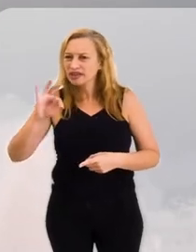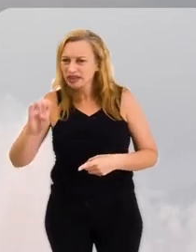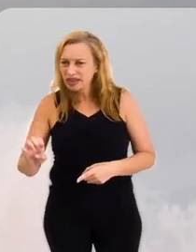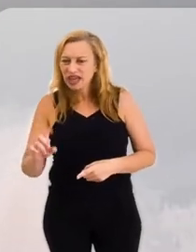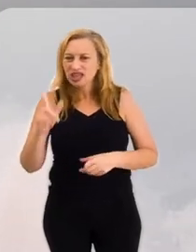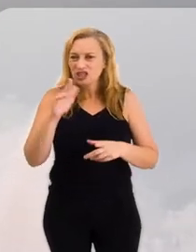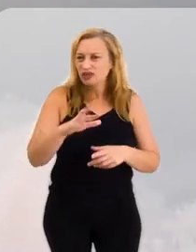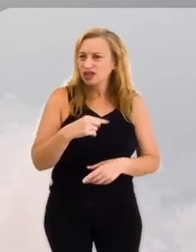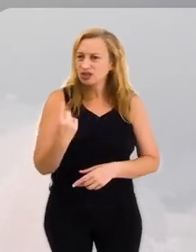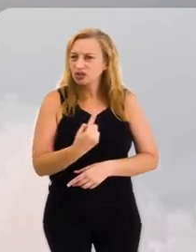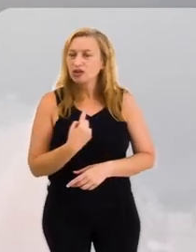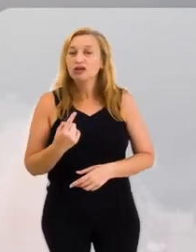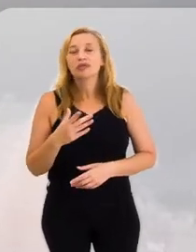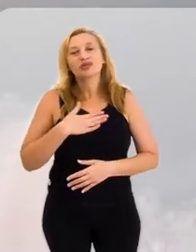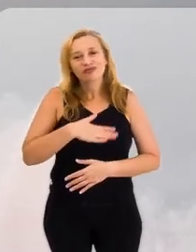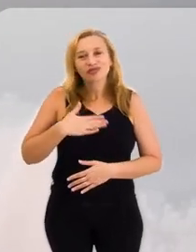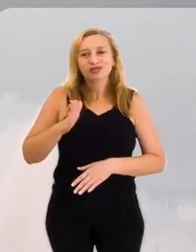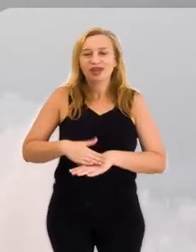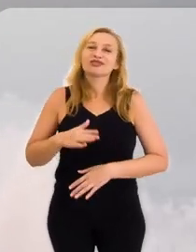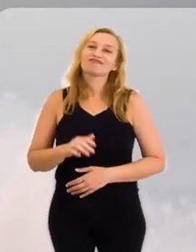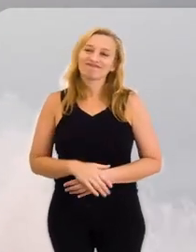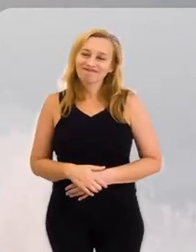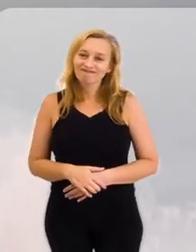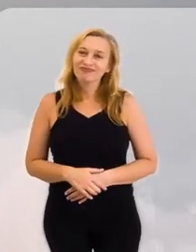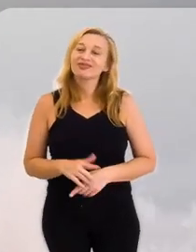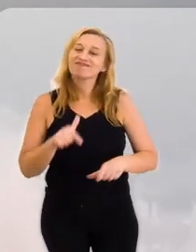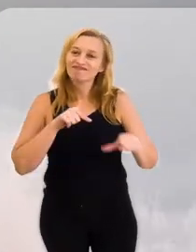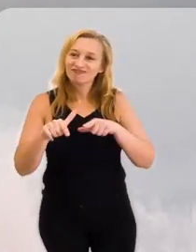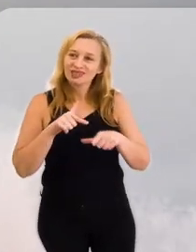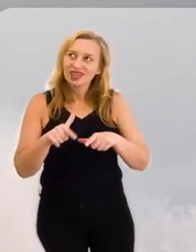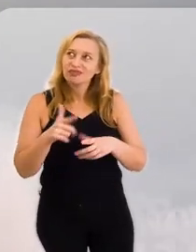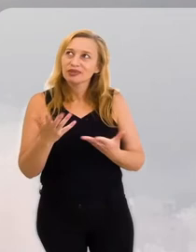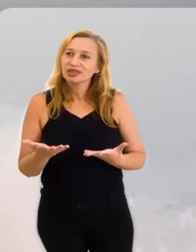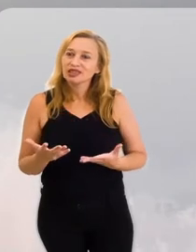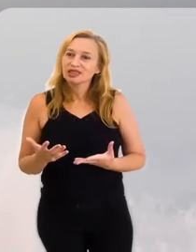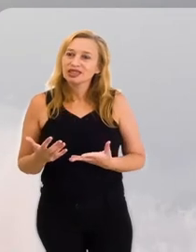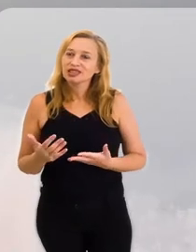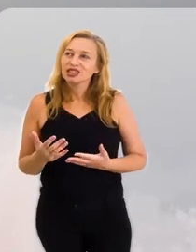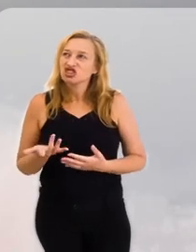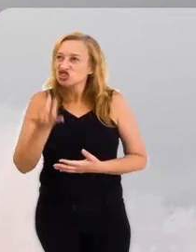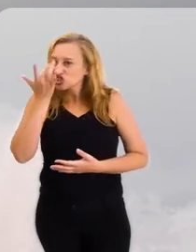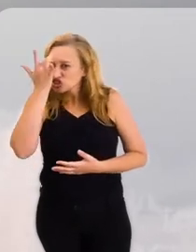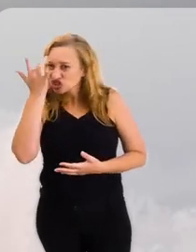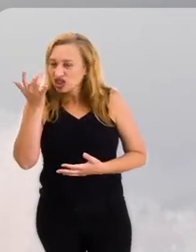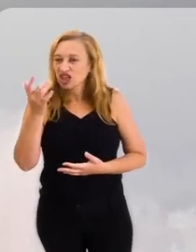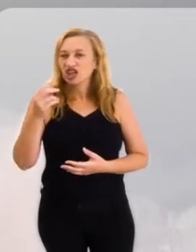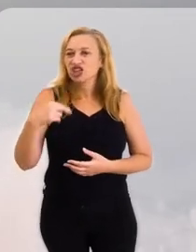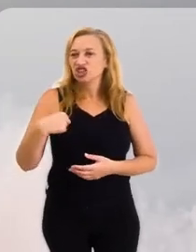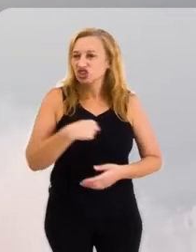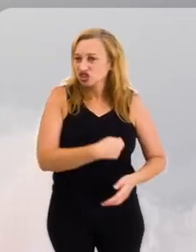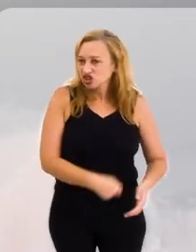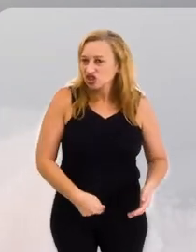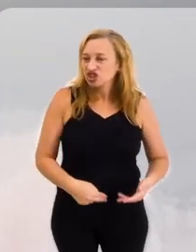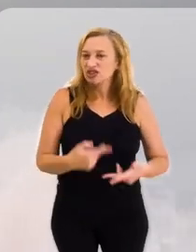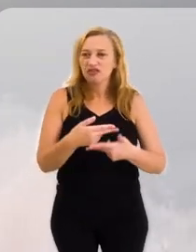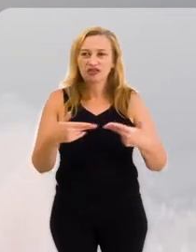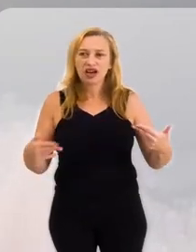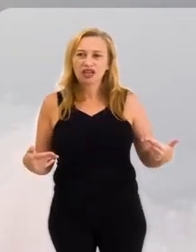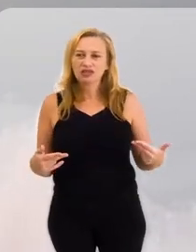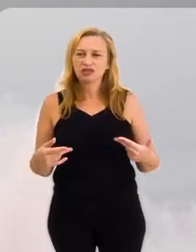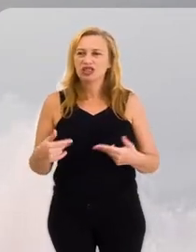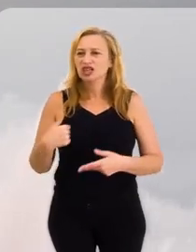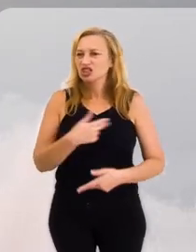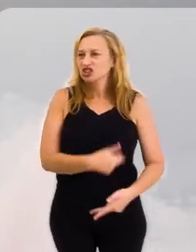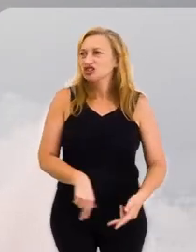diferente da nossa é sim uma das coisas que mais gosta de trabalho desde índia com China várias